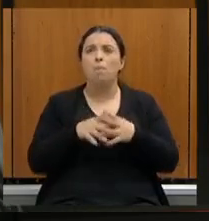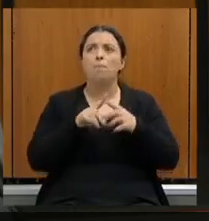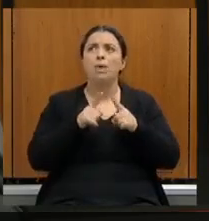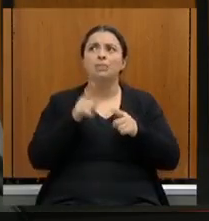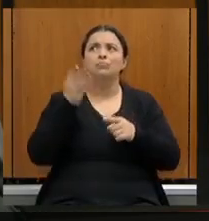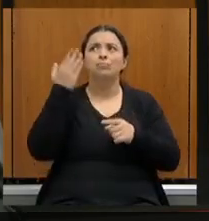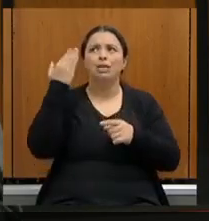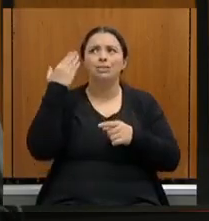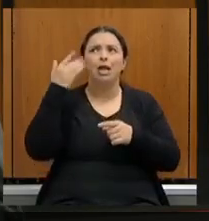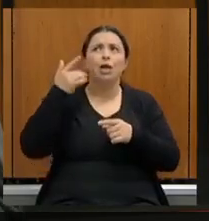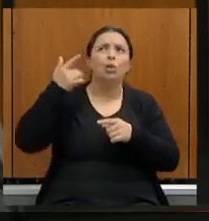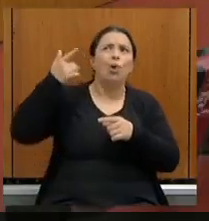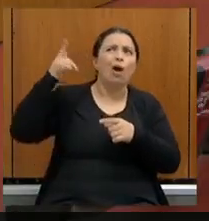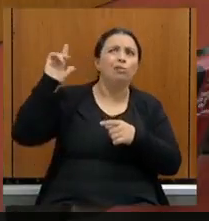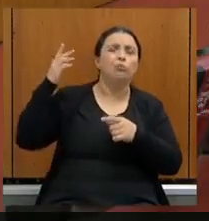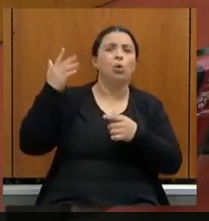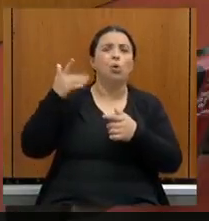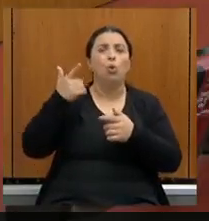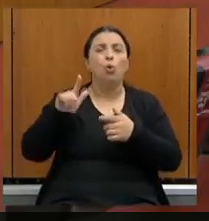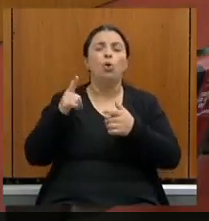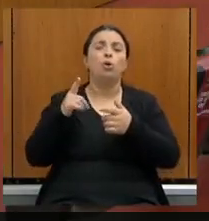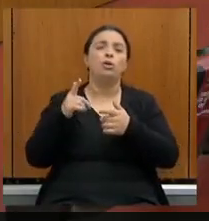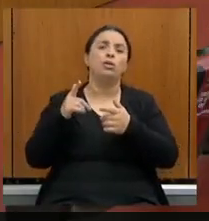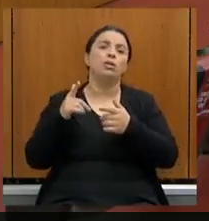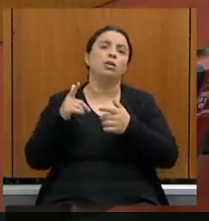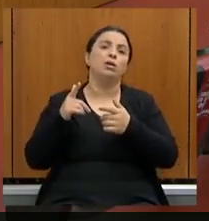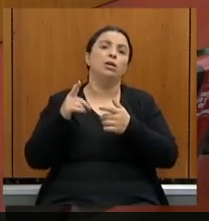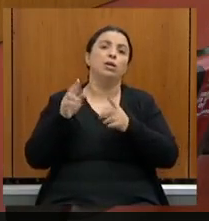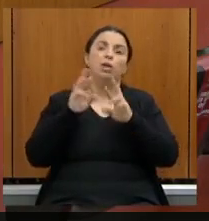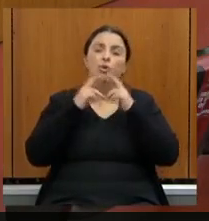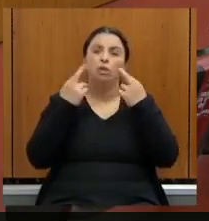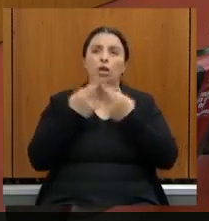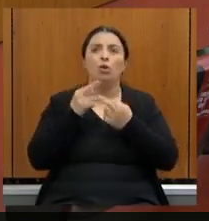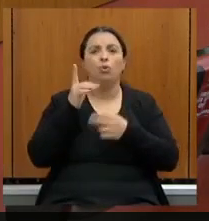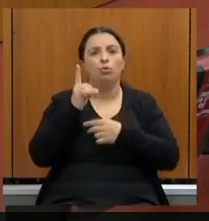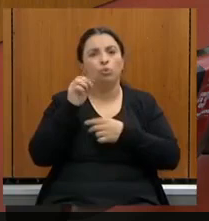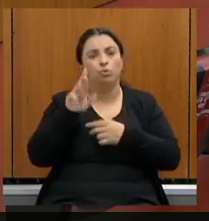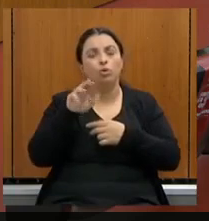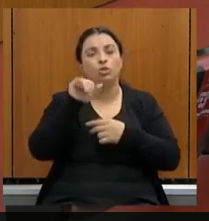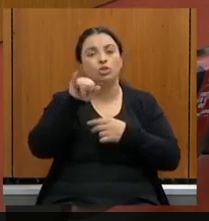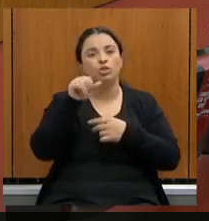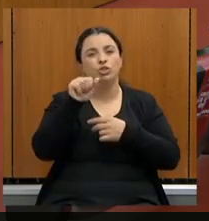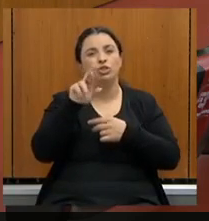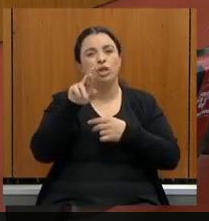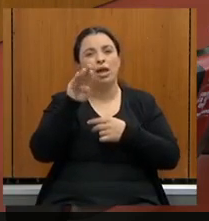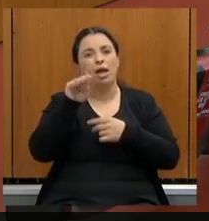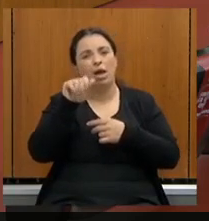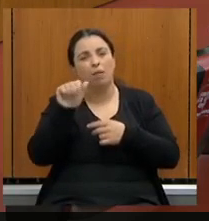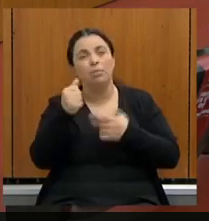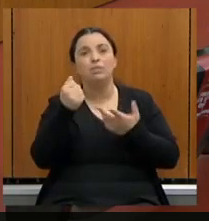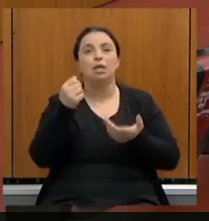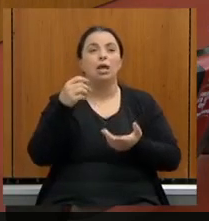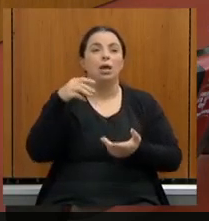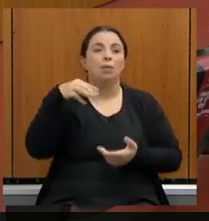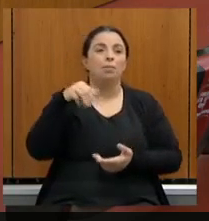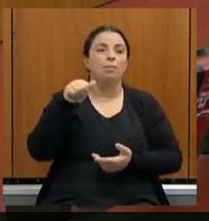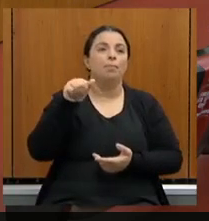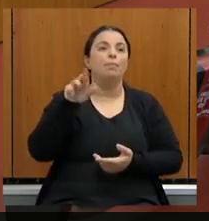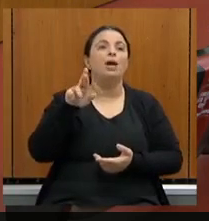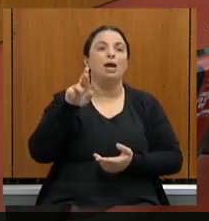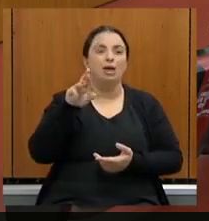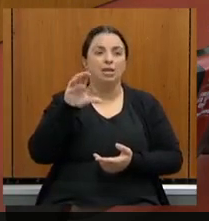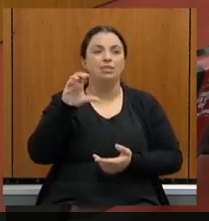reunião, com o doutor Jarbas, o doutor Marcelo, que é o nosso promotor, do estadual, do patrimônio histórico, estava de viagem,